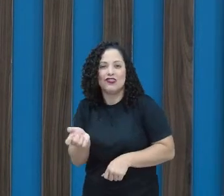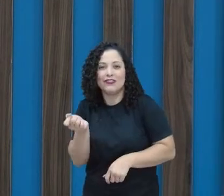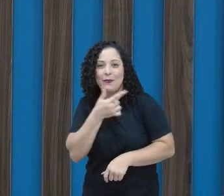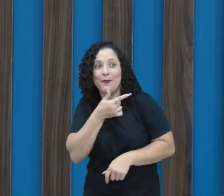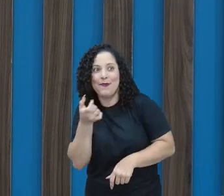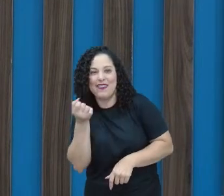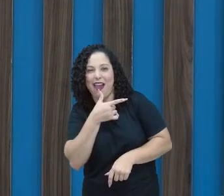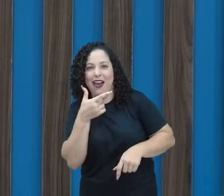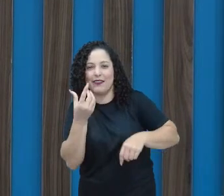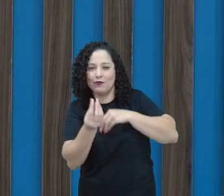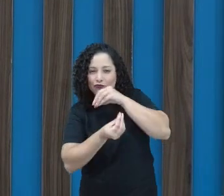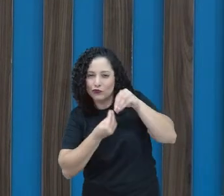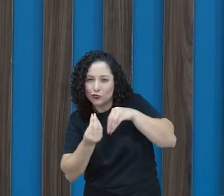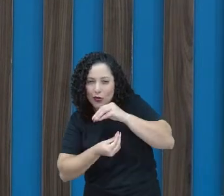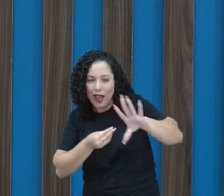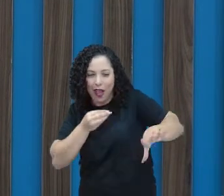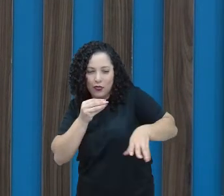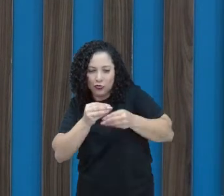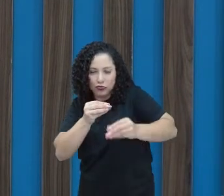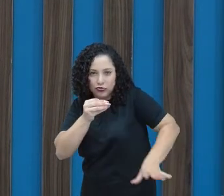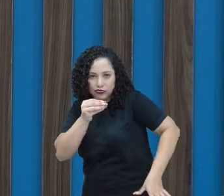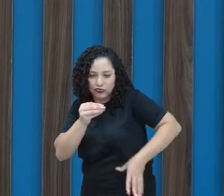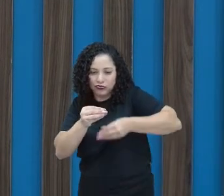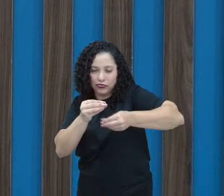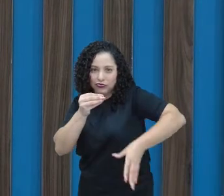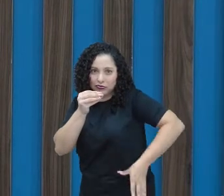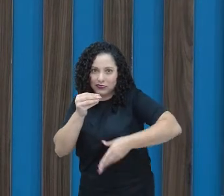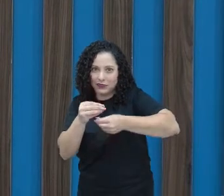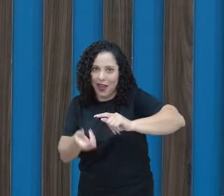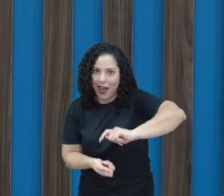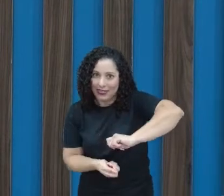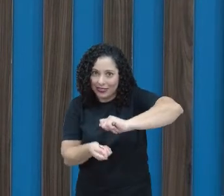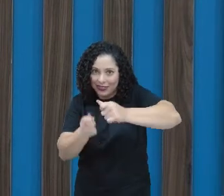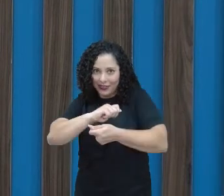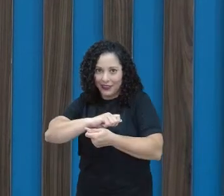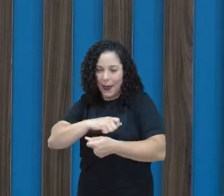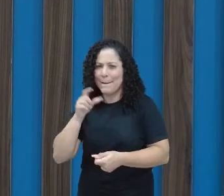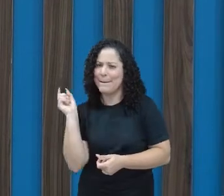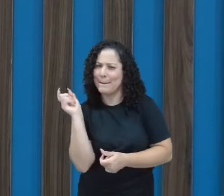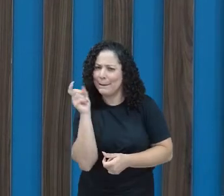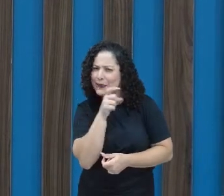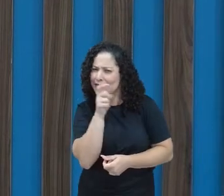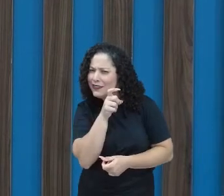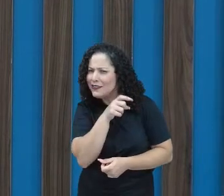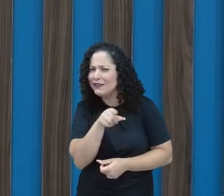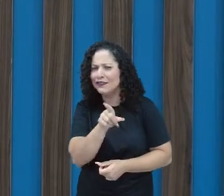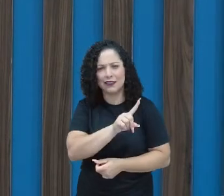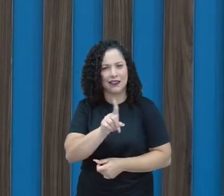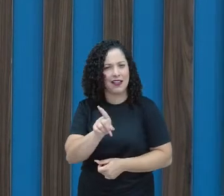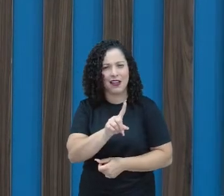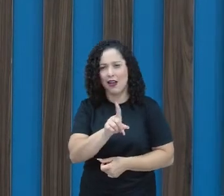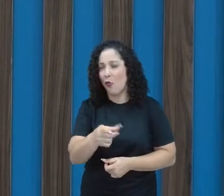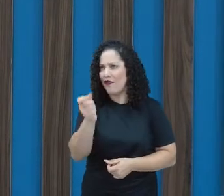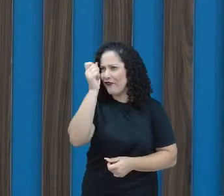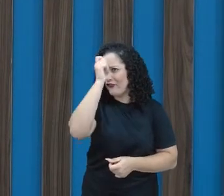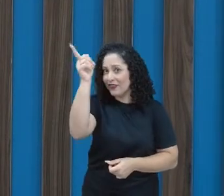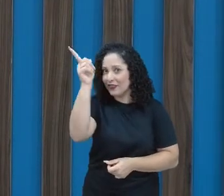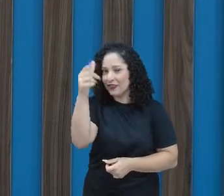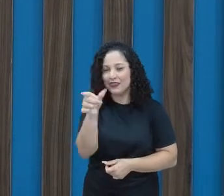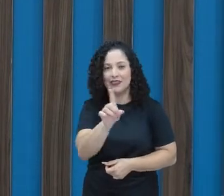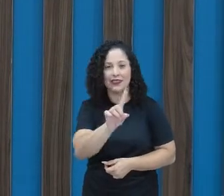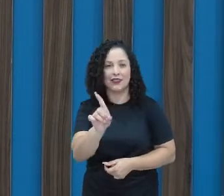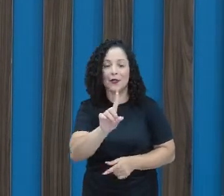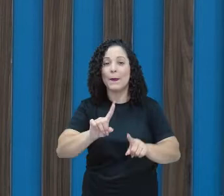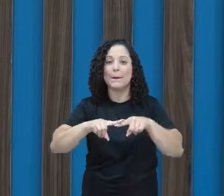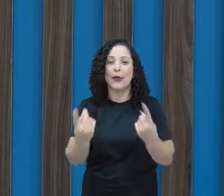marca, exatamente, né? Não que necessariamente você esteja mentindo alguma coisa ou inventando, não. Mas o modo como